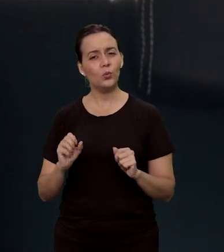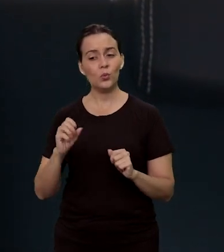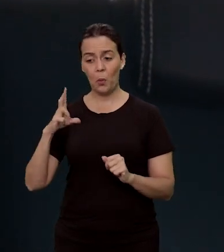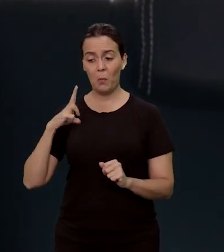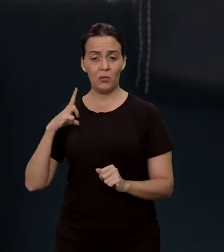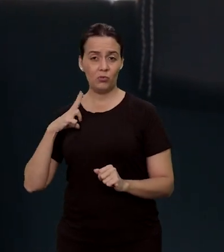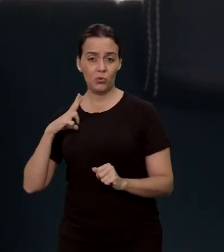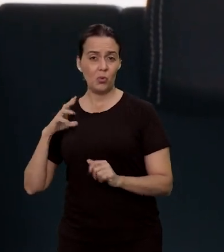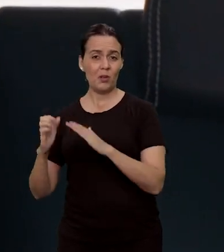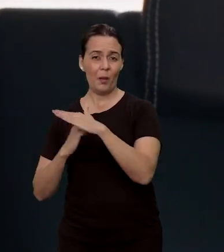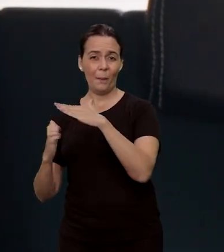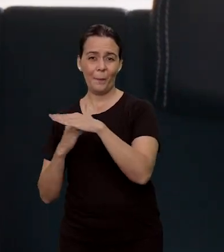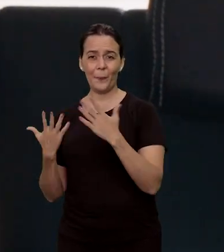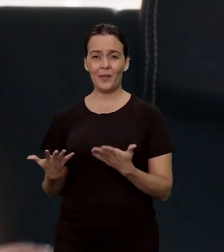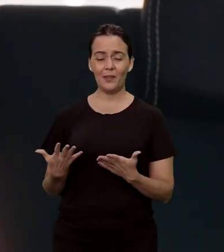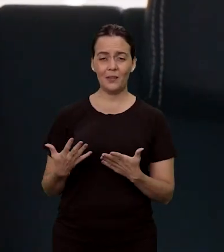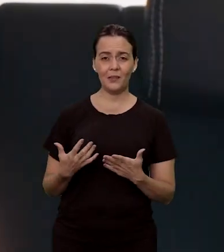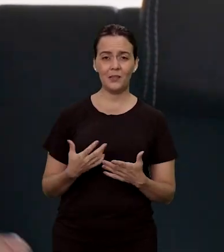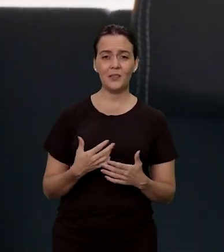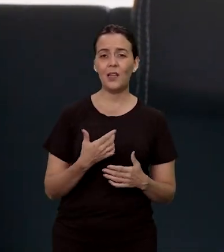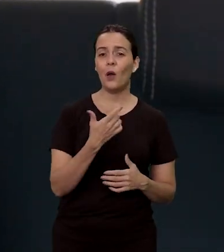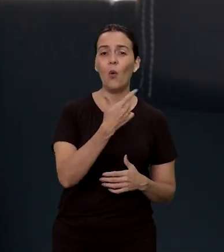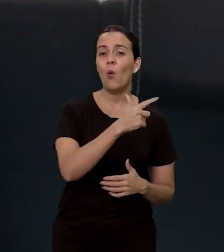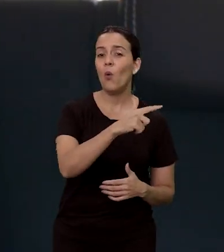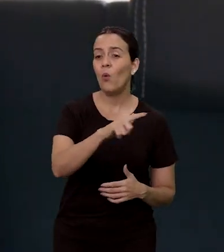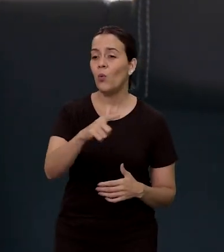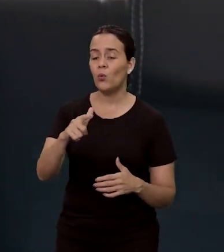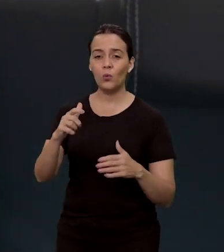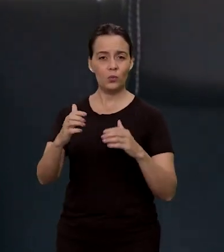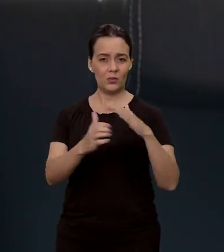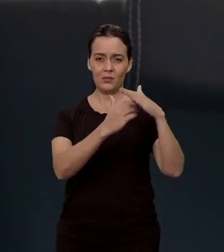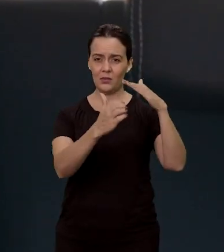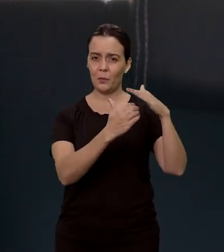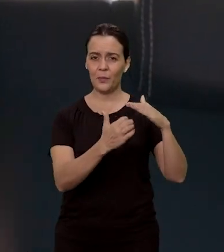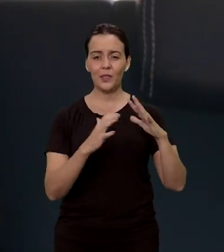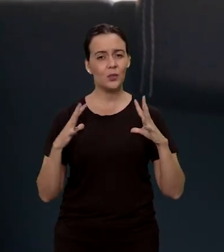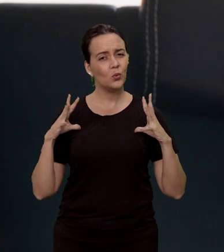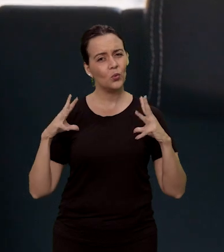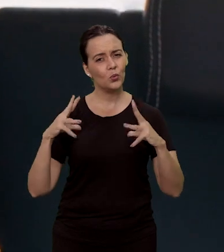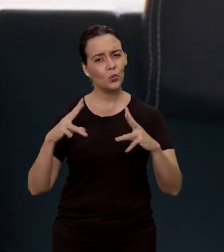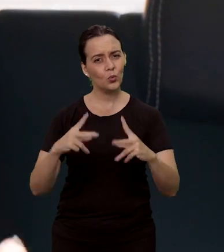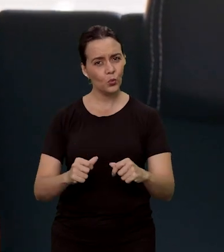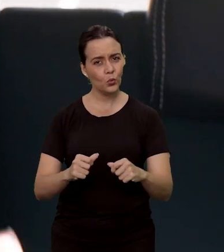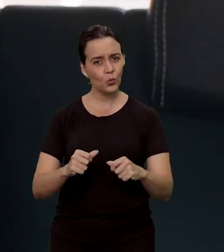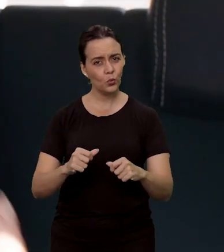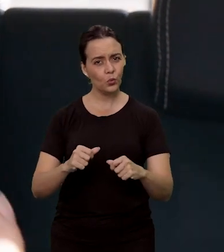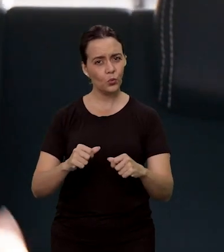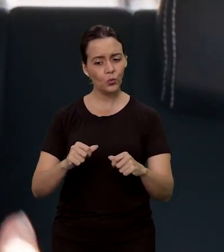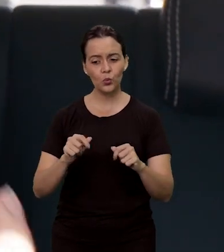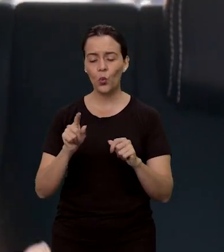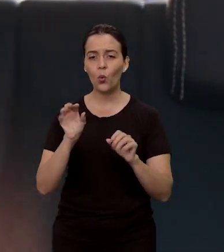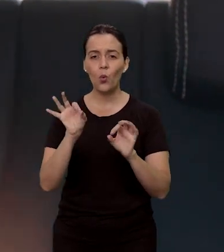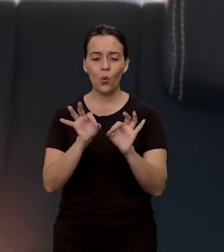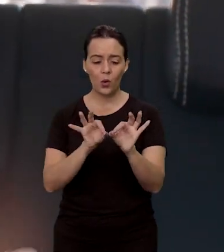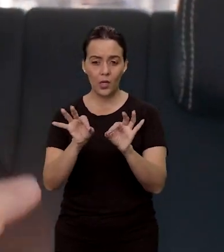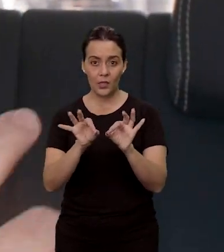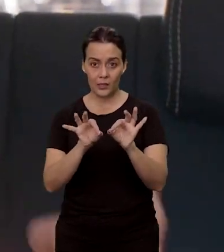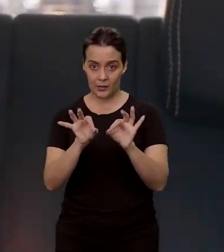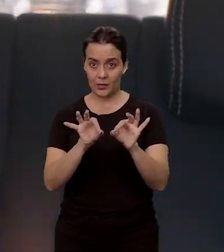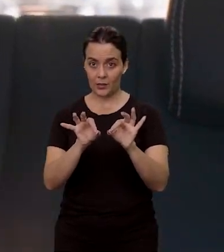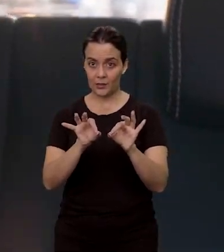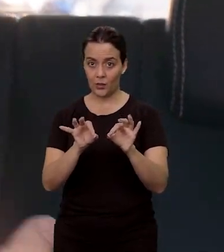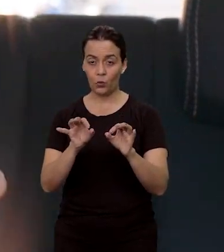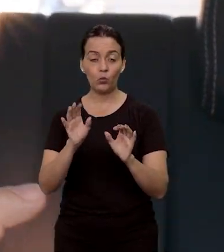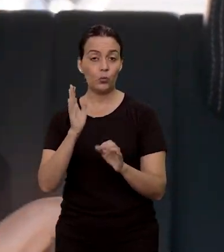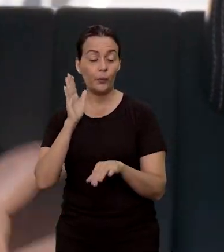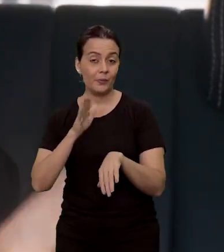associações, institutos, entidades, toda essa formação de organizações humanas, seja como for, elas têm que passar